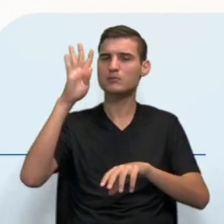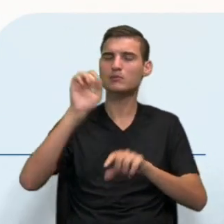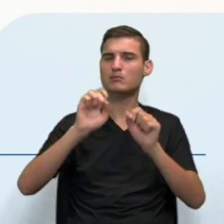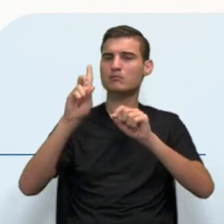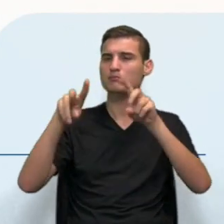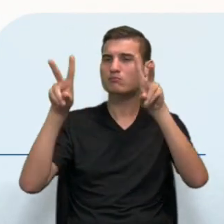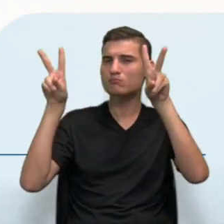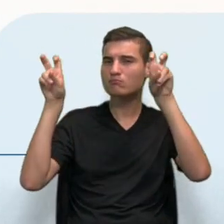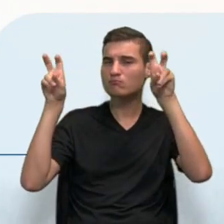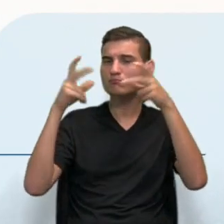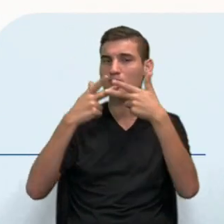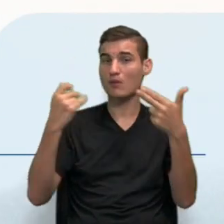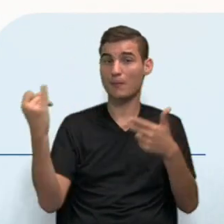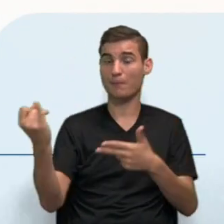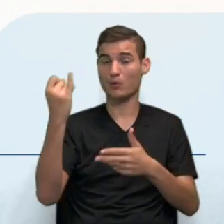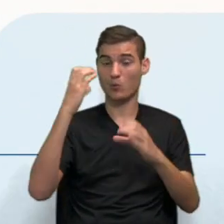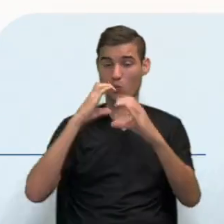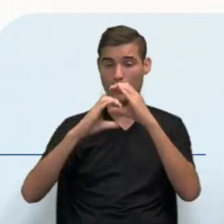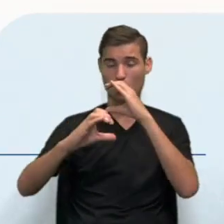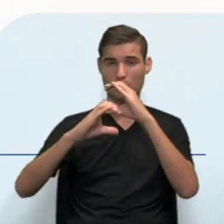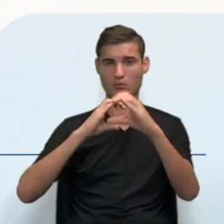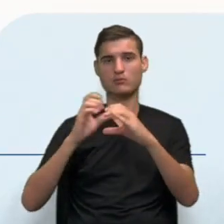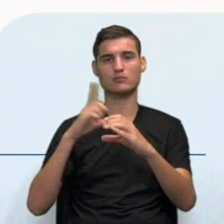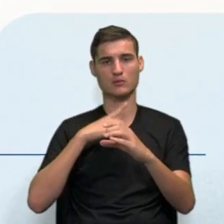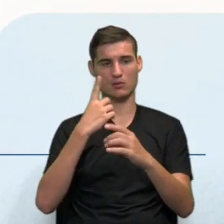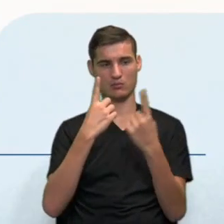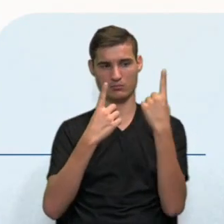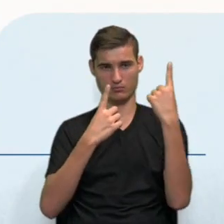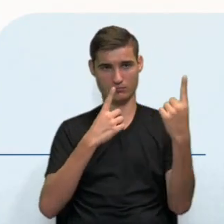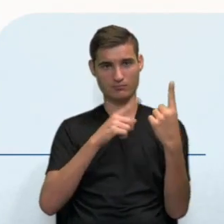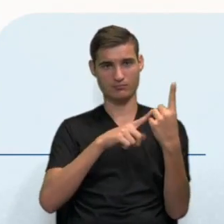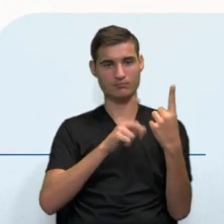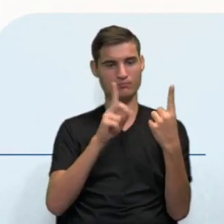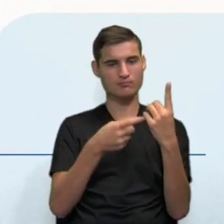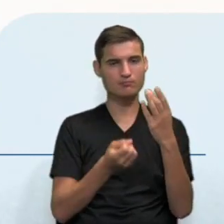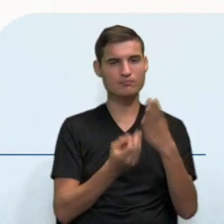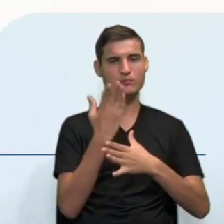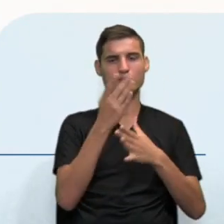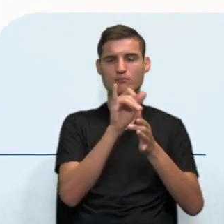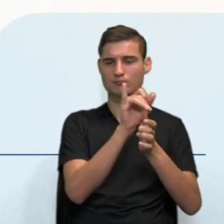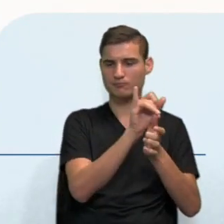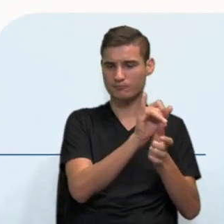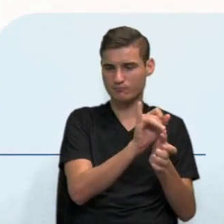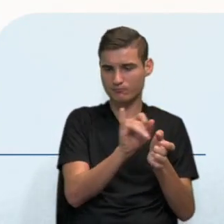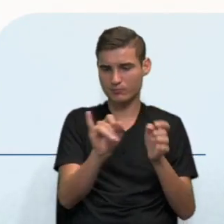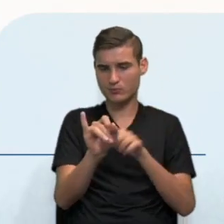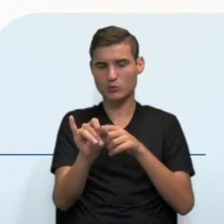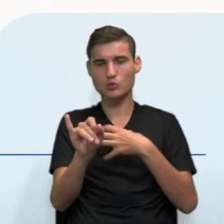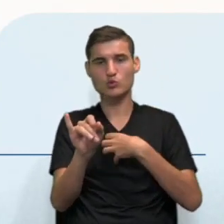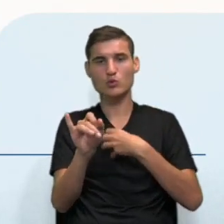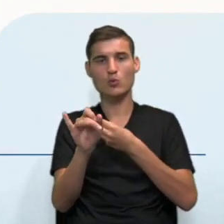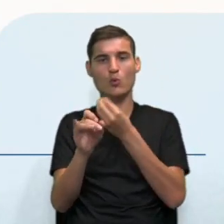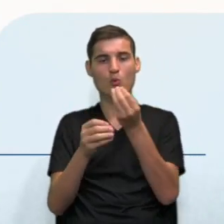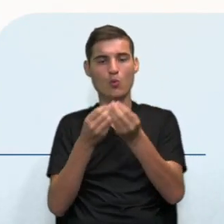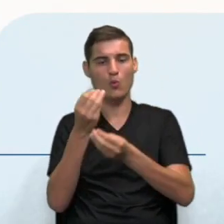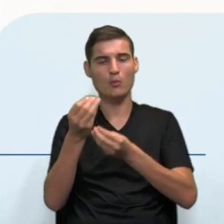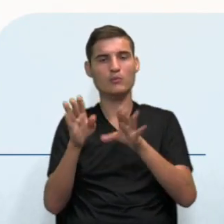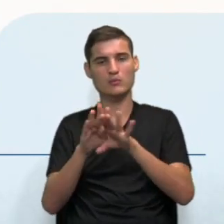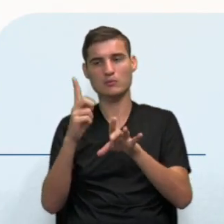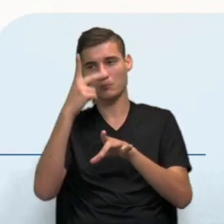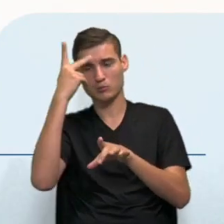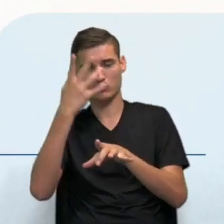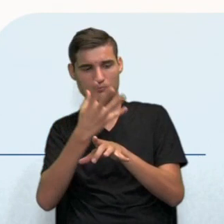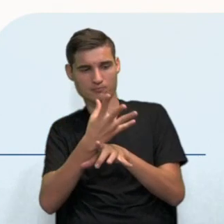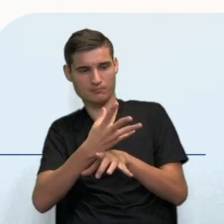de toda a comunicação? Ela possui um transmissor, um canal e um receptor. Você viu na imagem transmissor